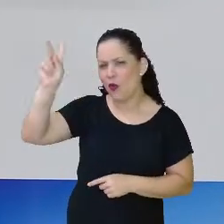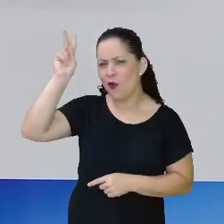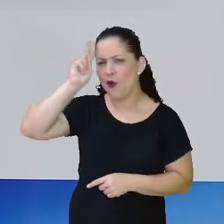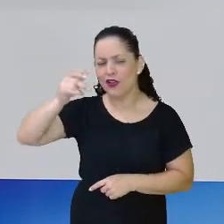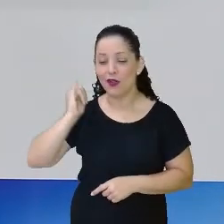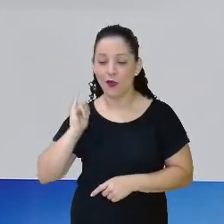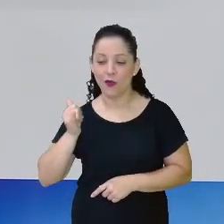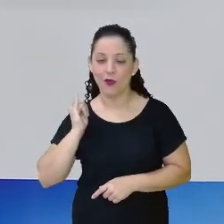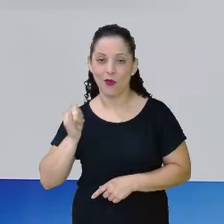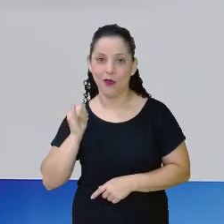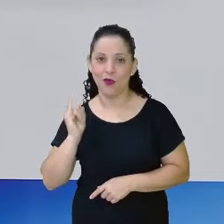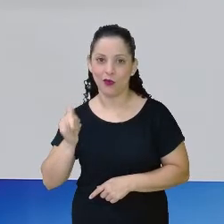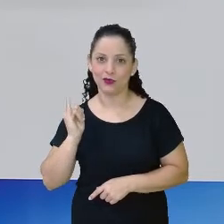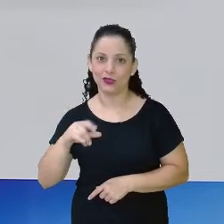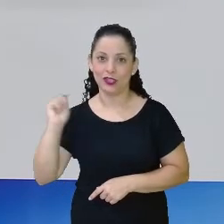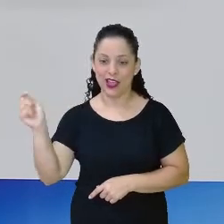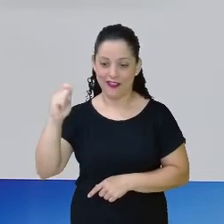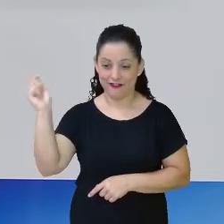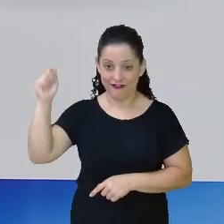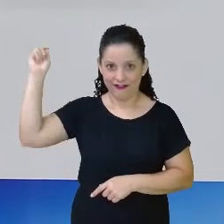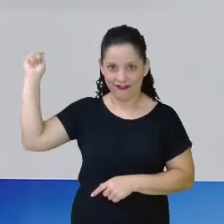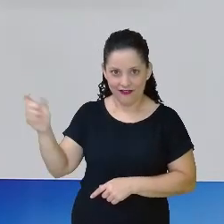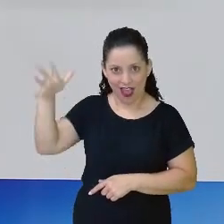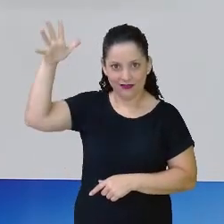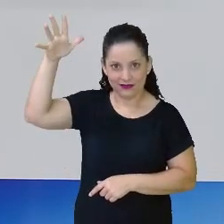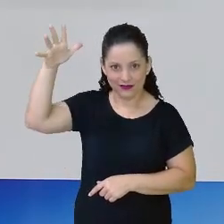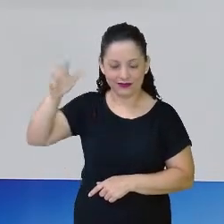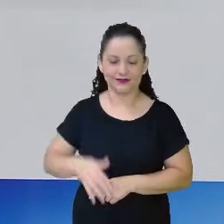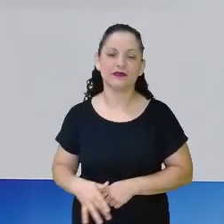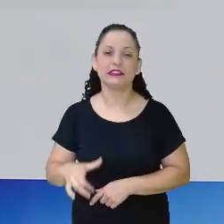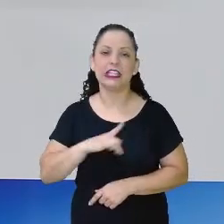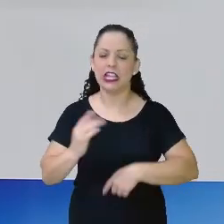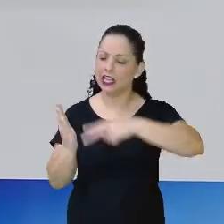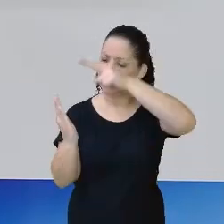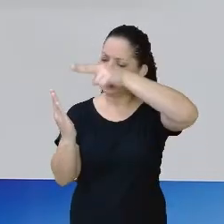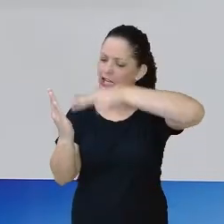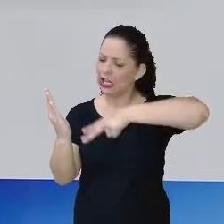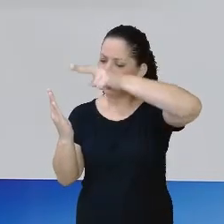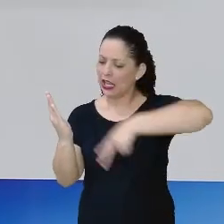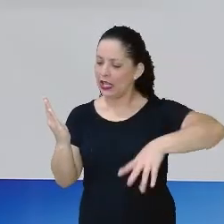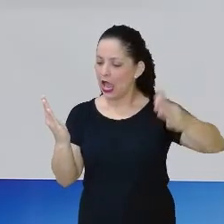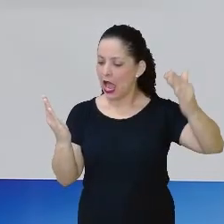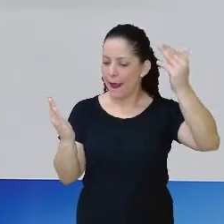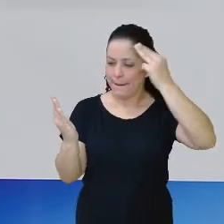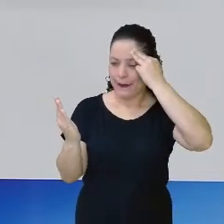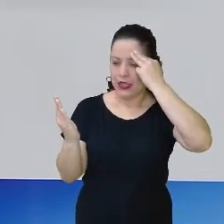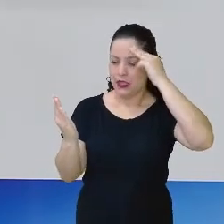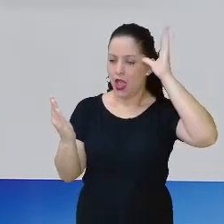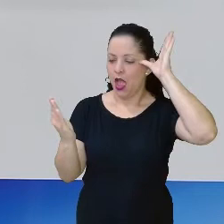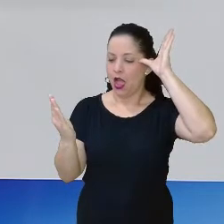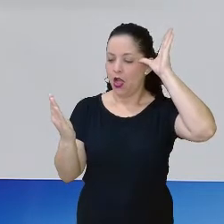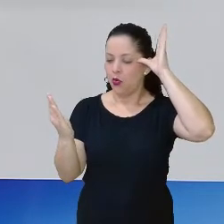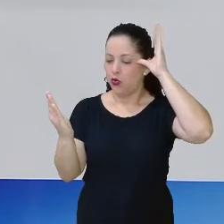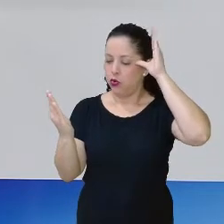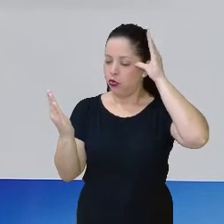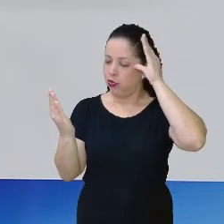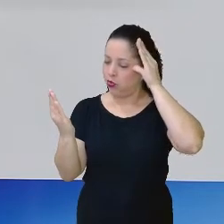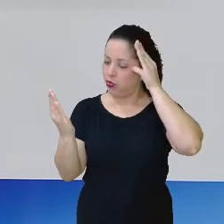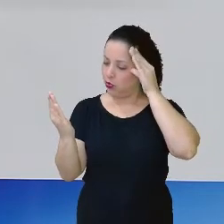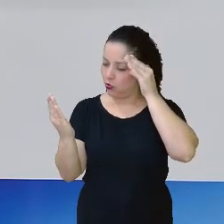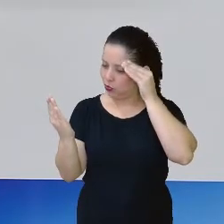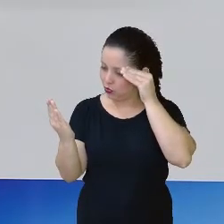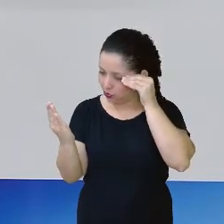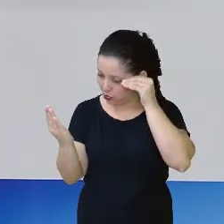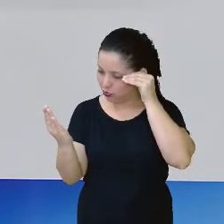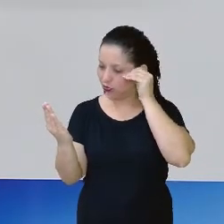em geral, além de você, quando lê ou quando escuta, dar aquela distraída na mente, você, né, sai um pouco, quebra um